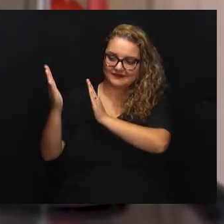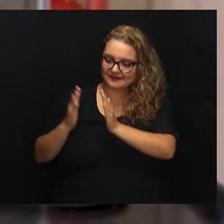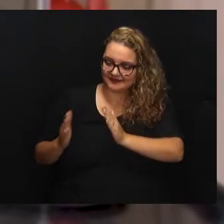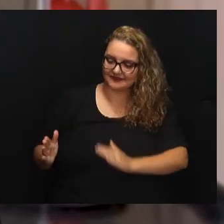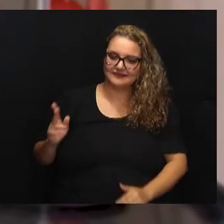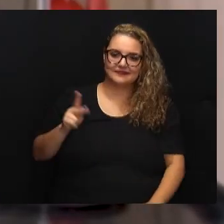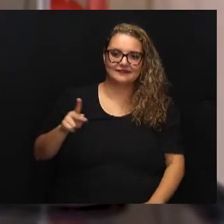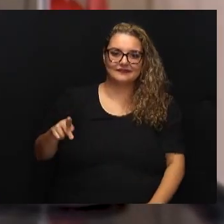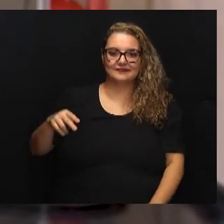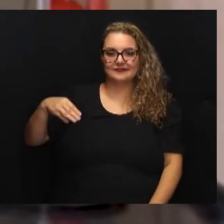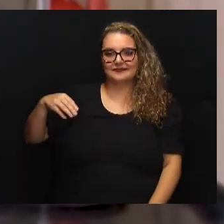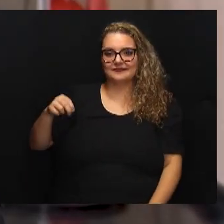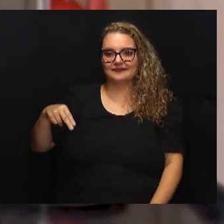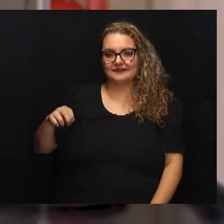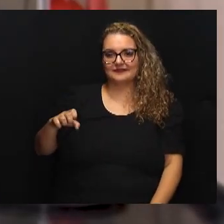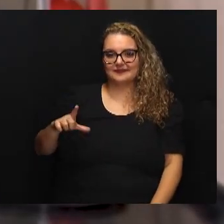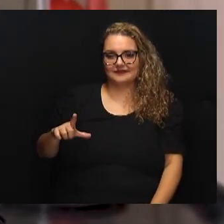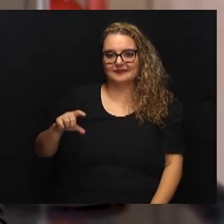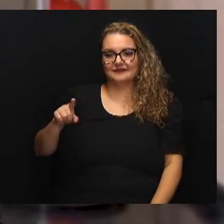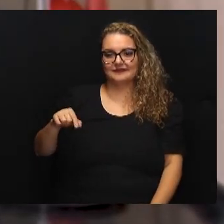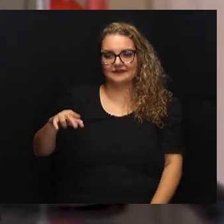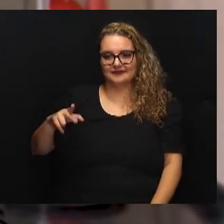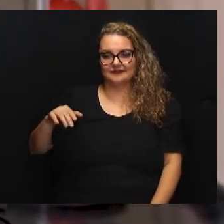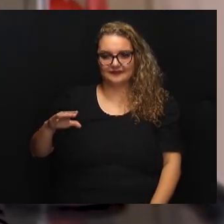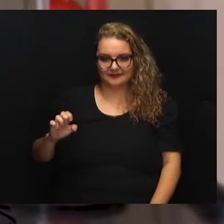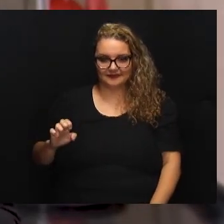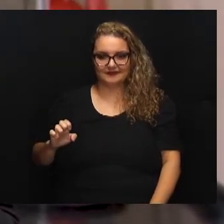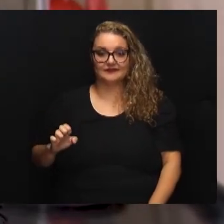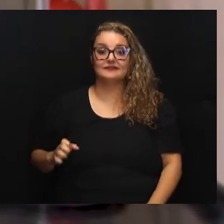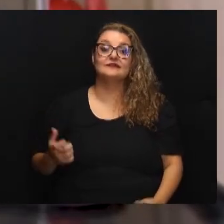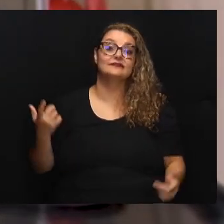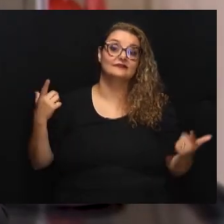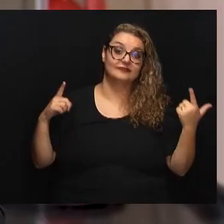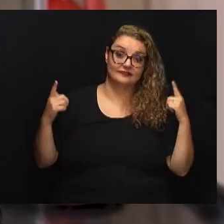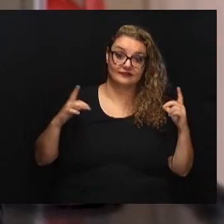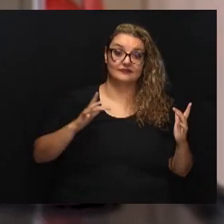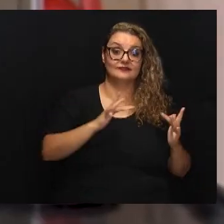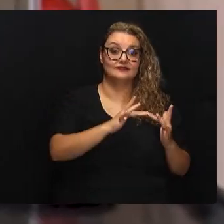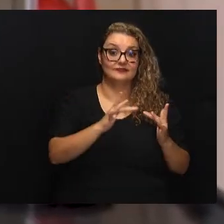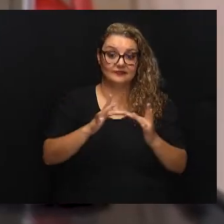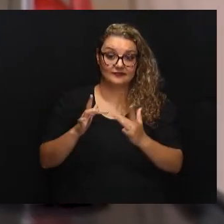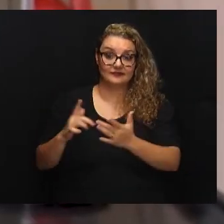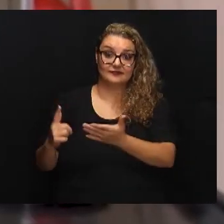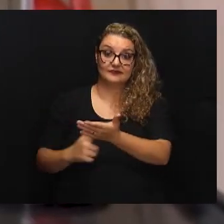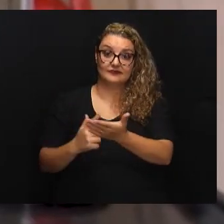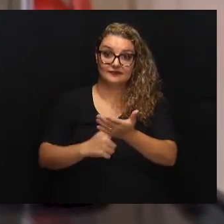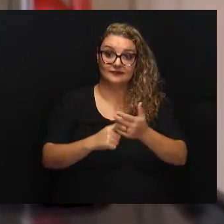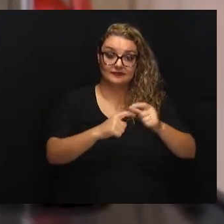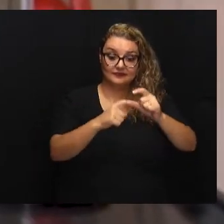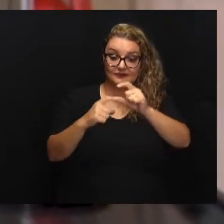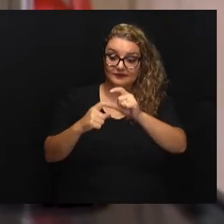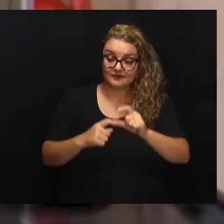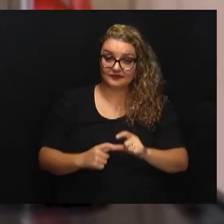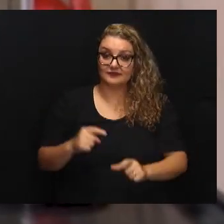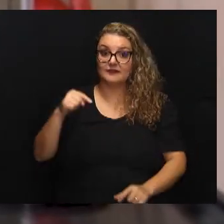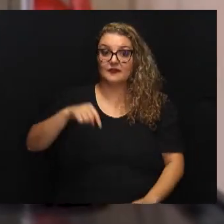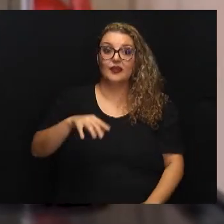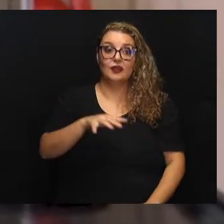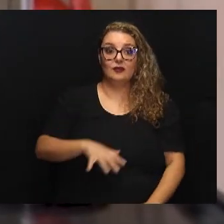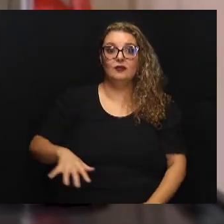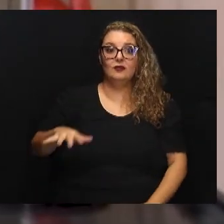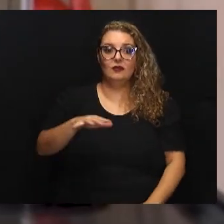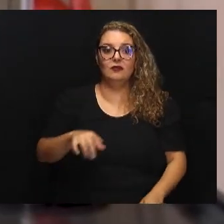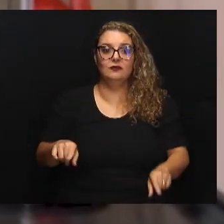adoro esse ambiente aqui da biblioteca Professor Manuel Zinck. E além do lazer, né, de você ter contato com os livros,